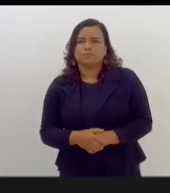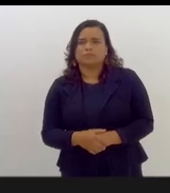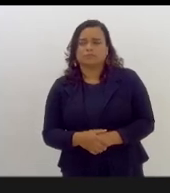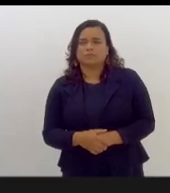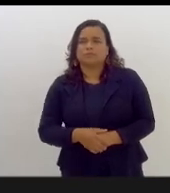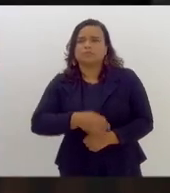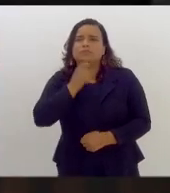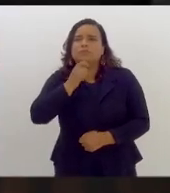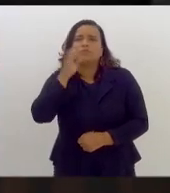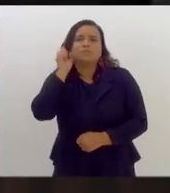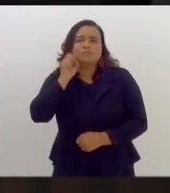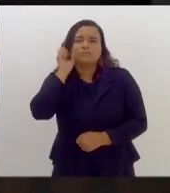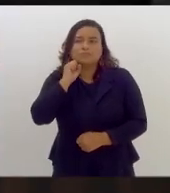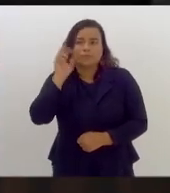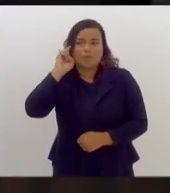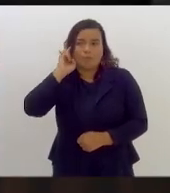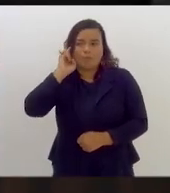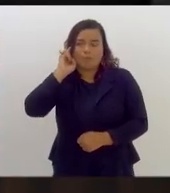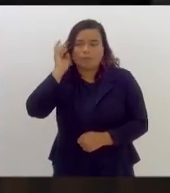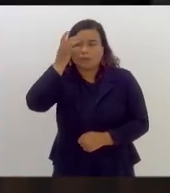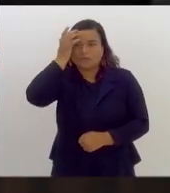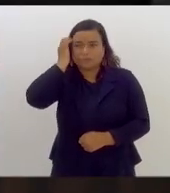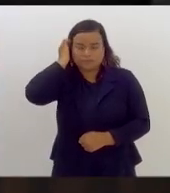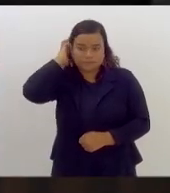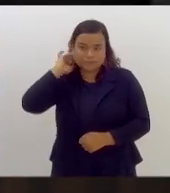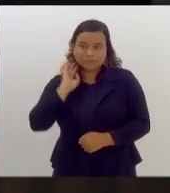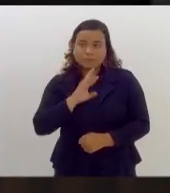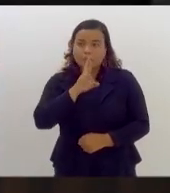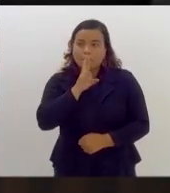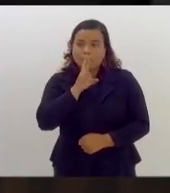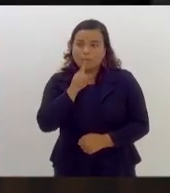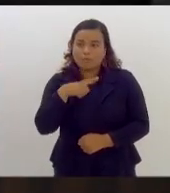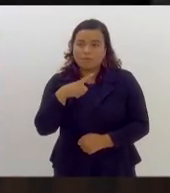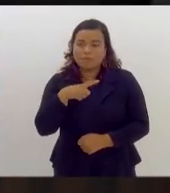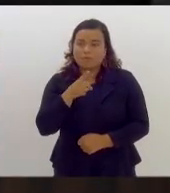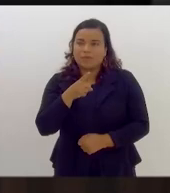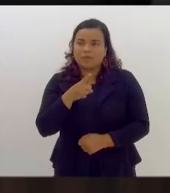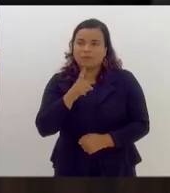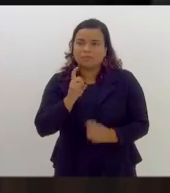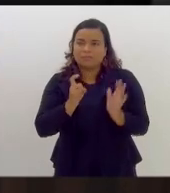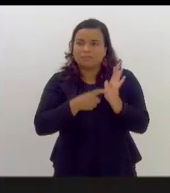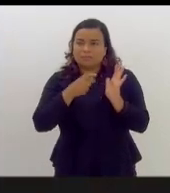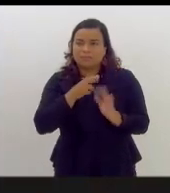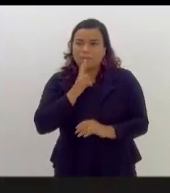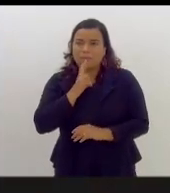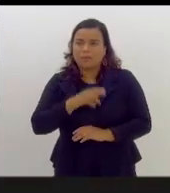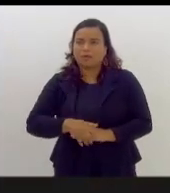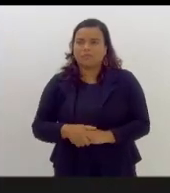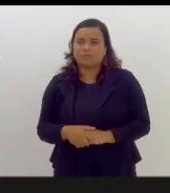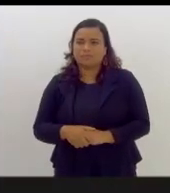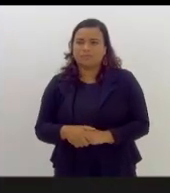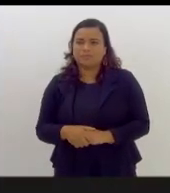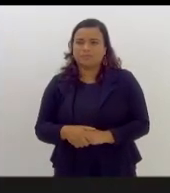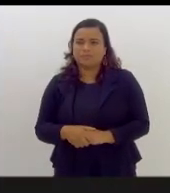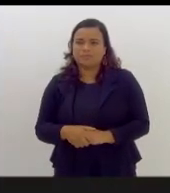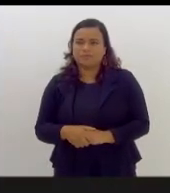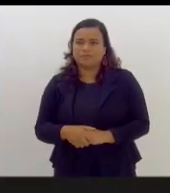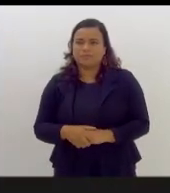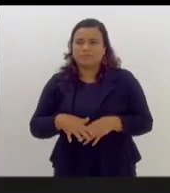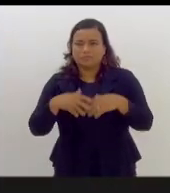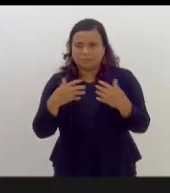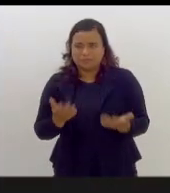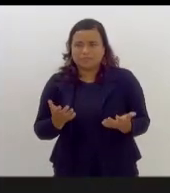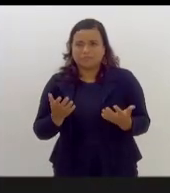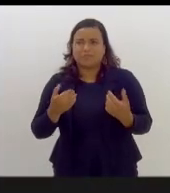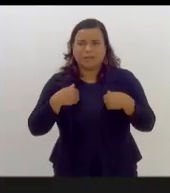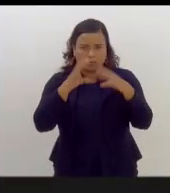Ficou sem som. Vossa Excelência fechou o microfone. Ok. Ouvi com atenção aí os debates e